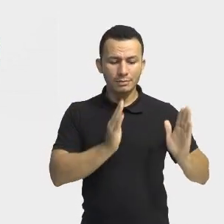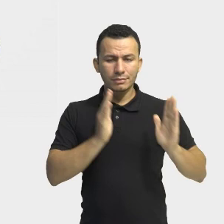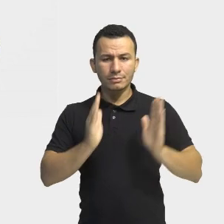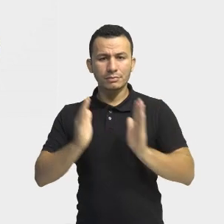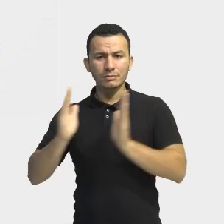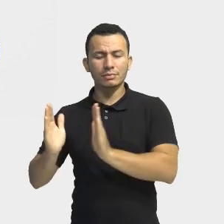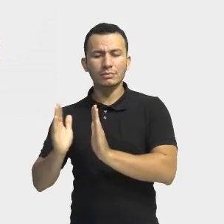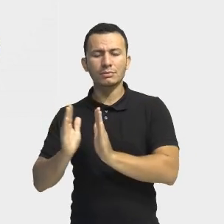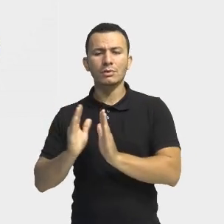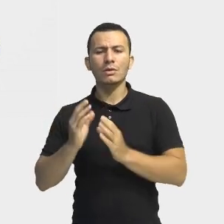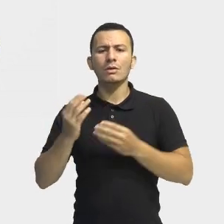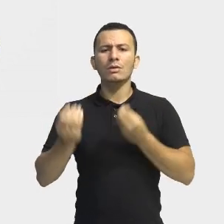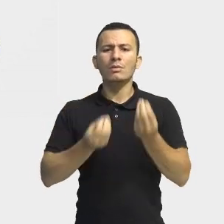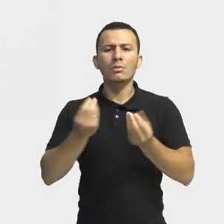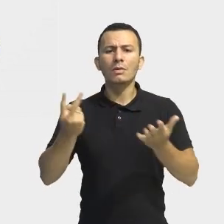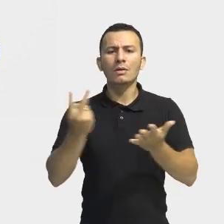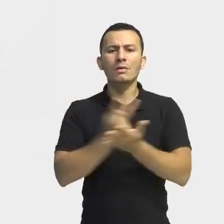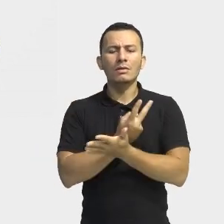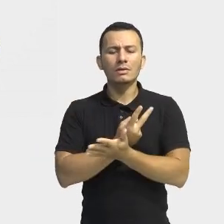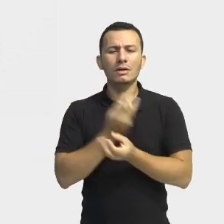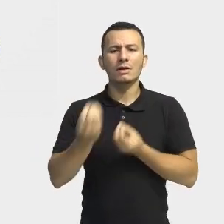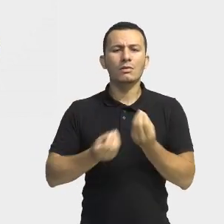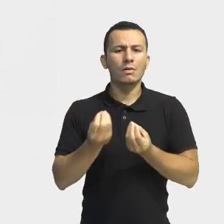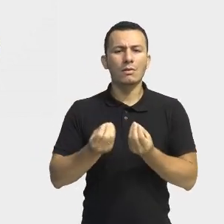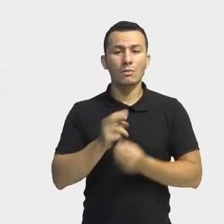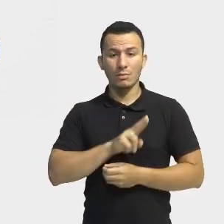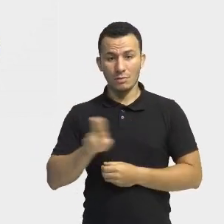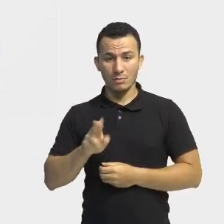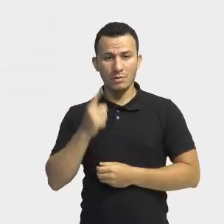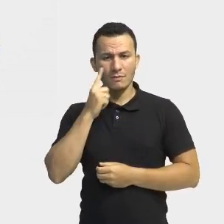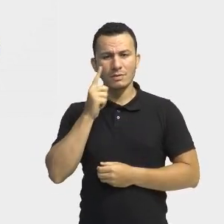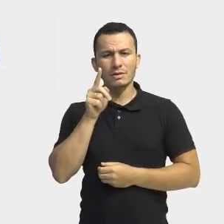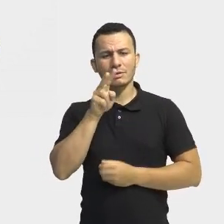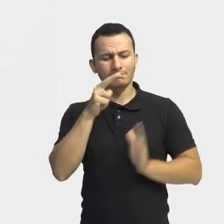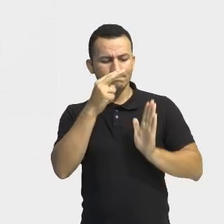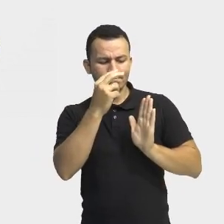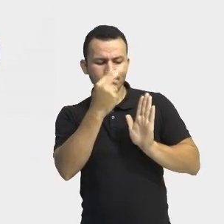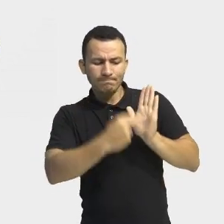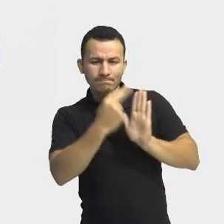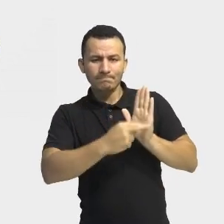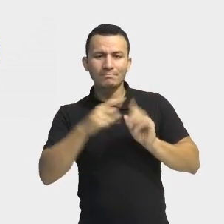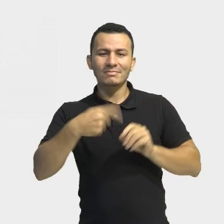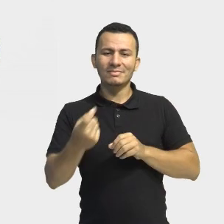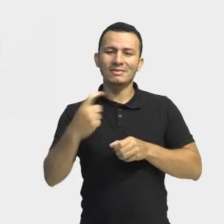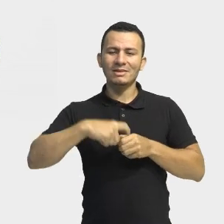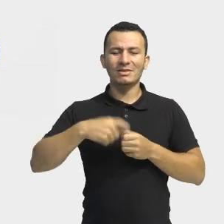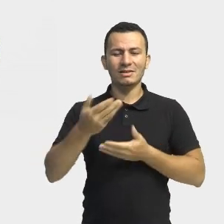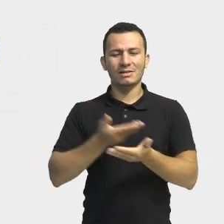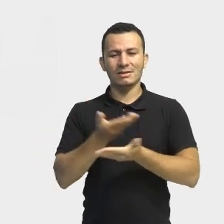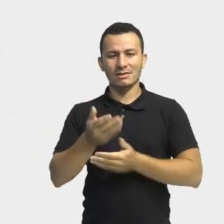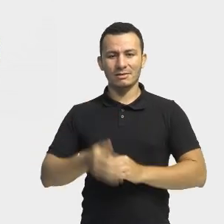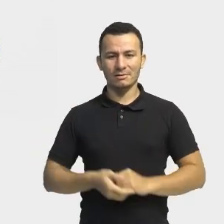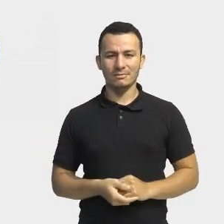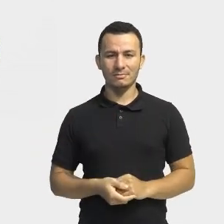saber o que está acontecendo aí, que tipo de processo é esse. Analisem bem a resposta e daqui a pouquinho a gente volta.